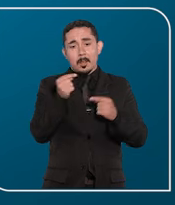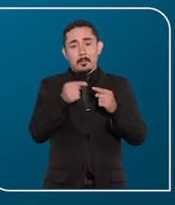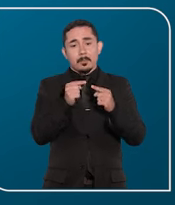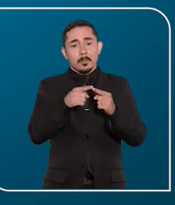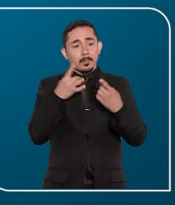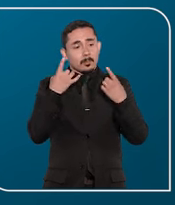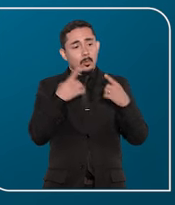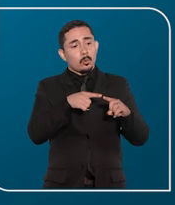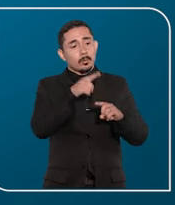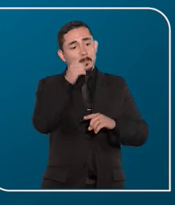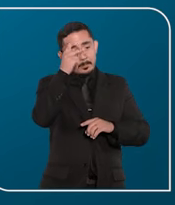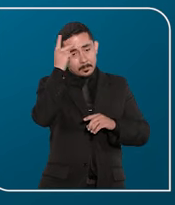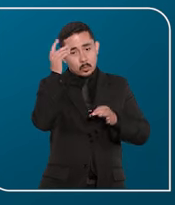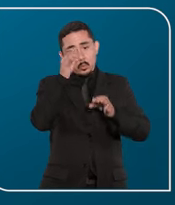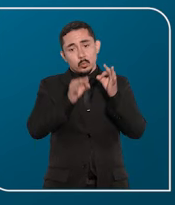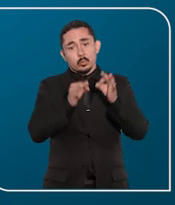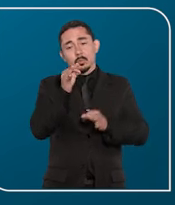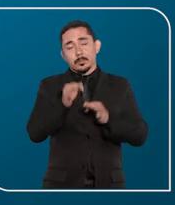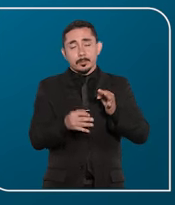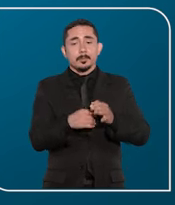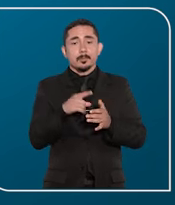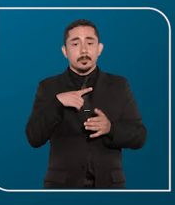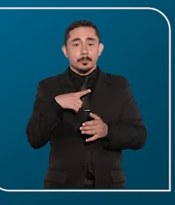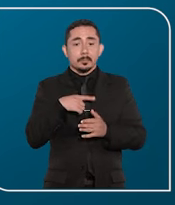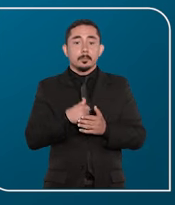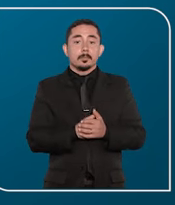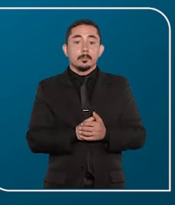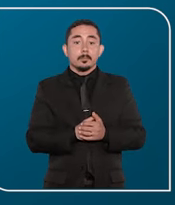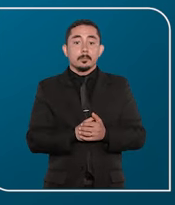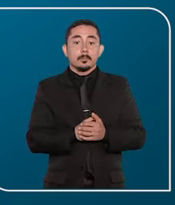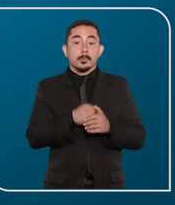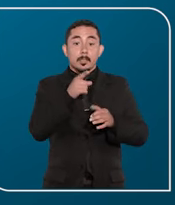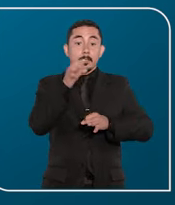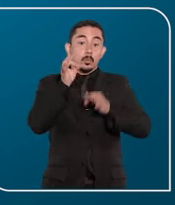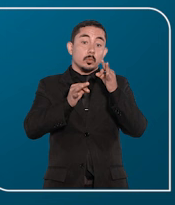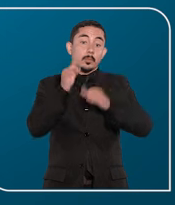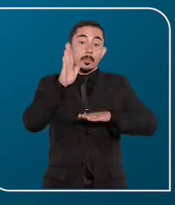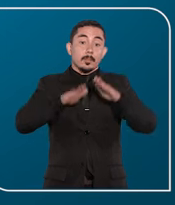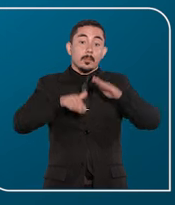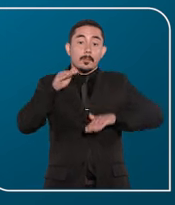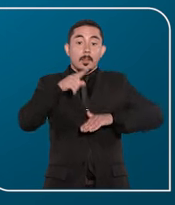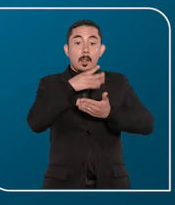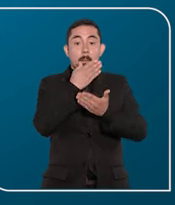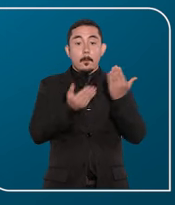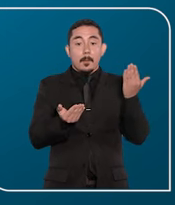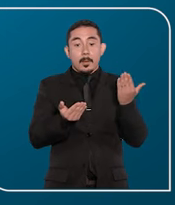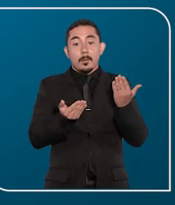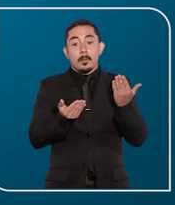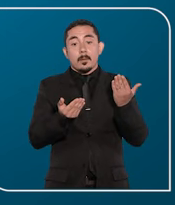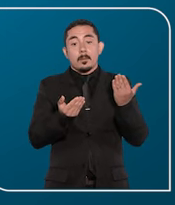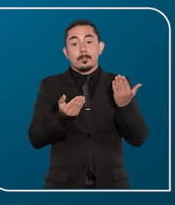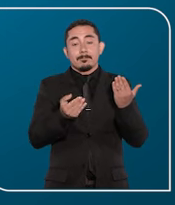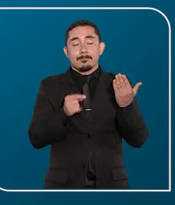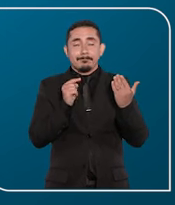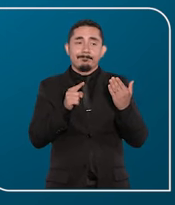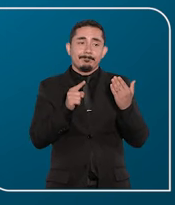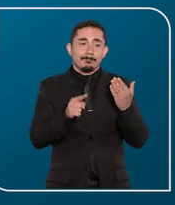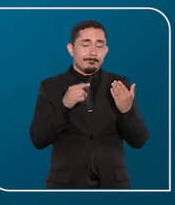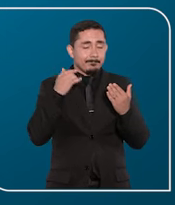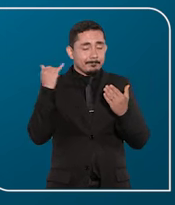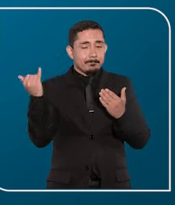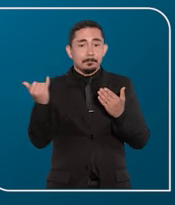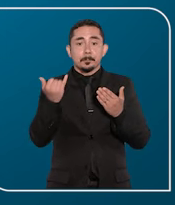do julgador. A pessoa do julgador, por vezes, ela perde algo que é essencial